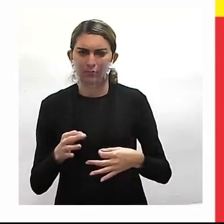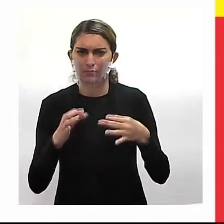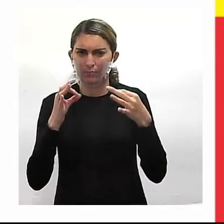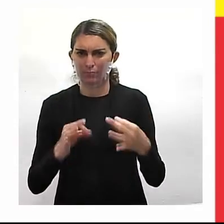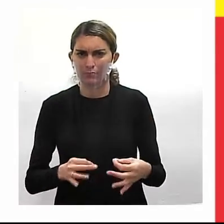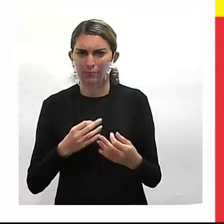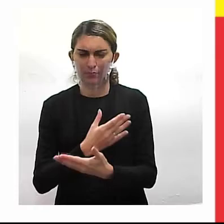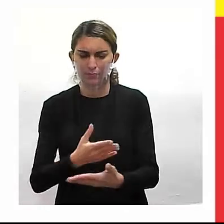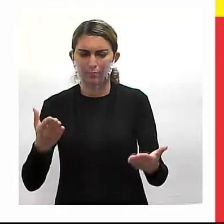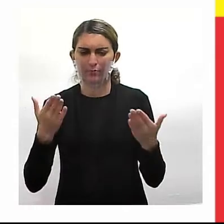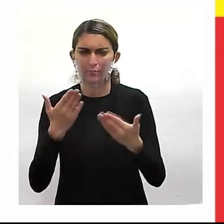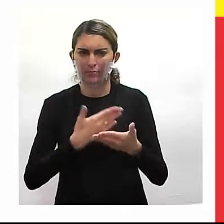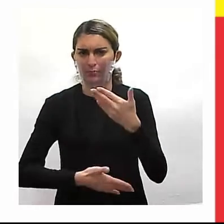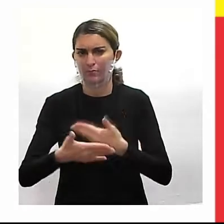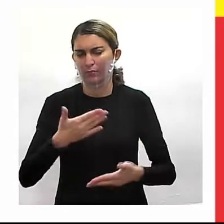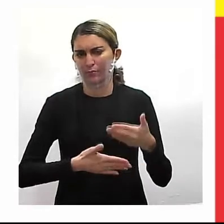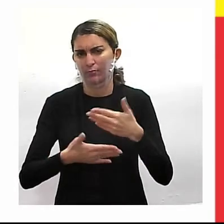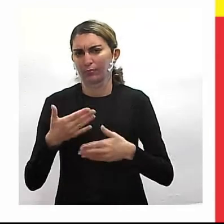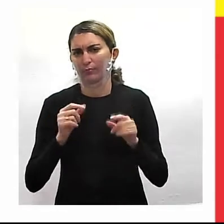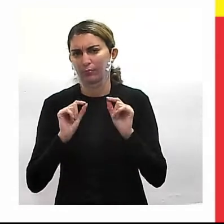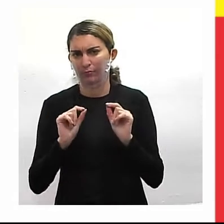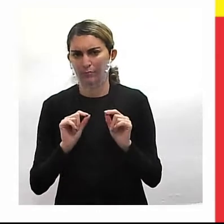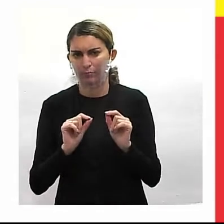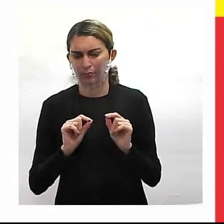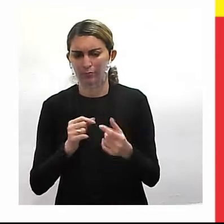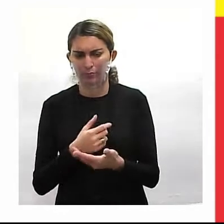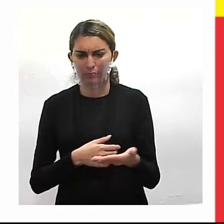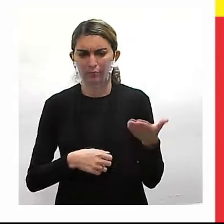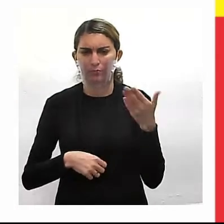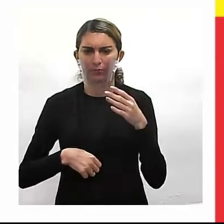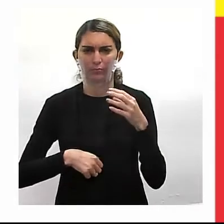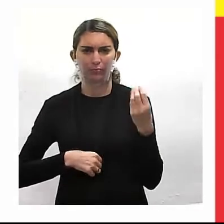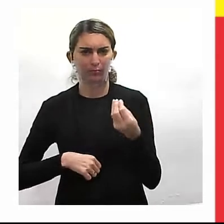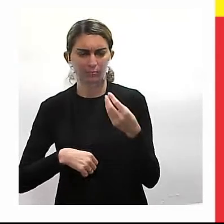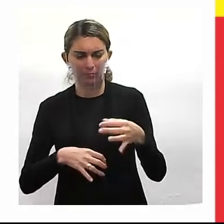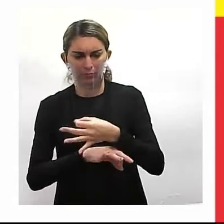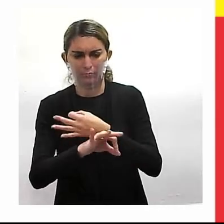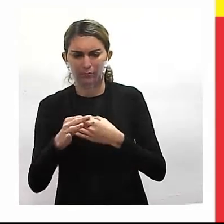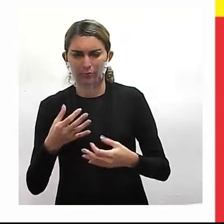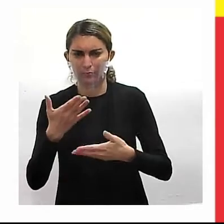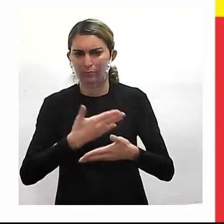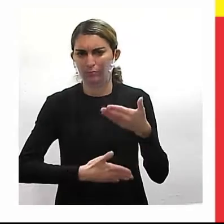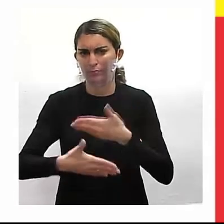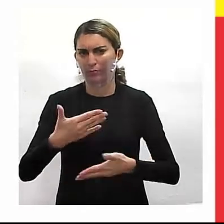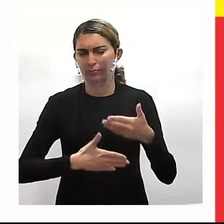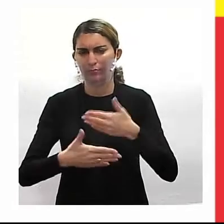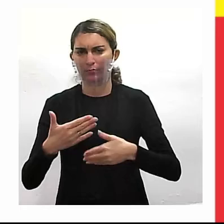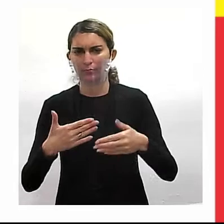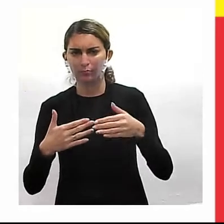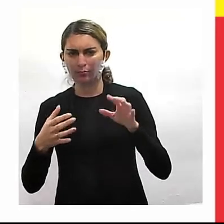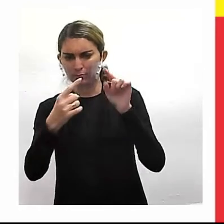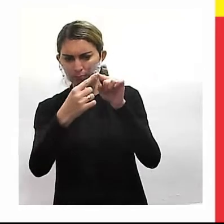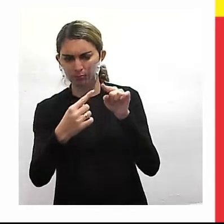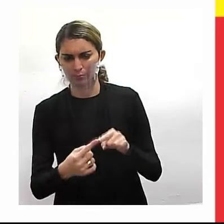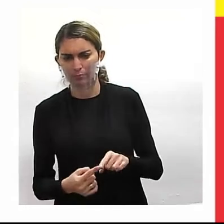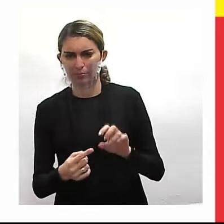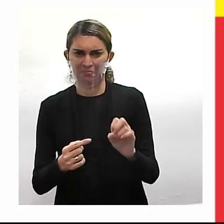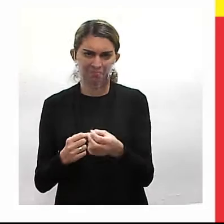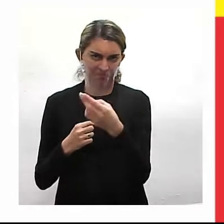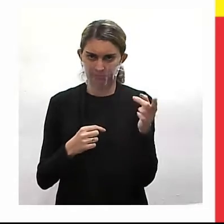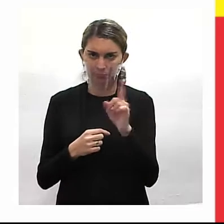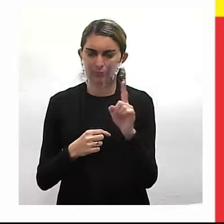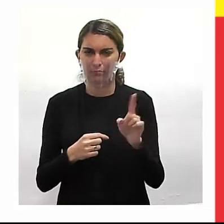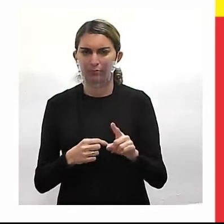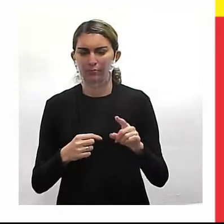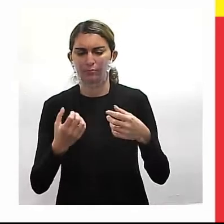E as interações intermoleculares. O que é isso? A forma como as moléculas interagem entre si, ligando-se ou não, tanto no